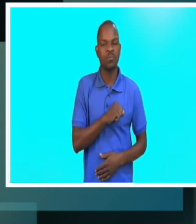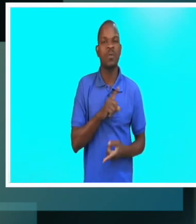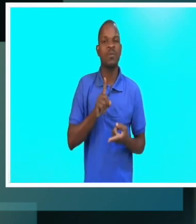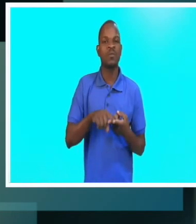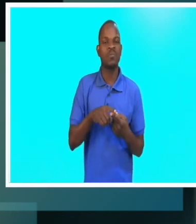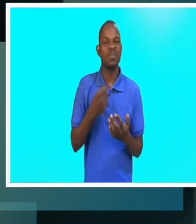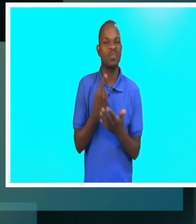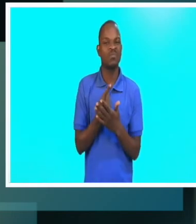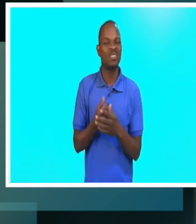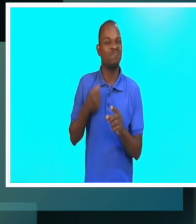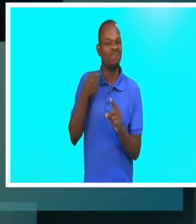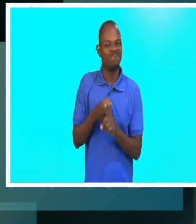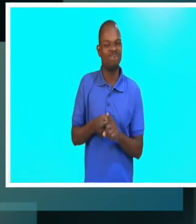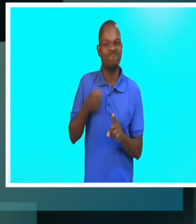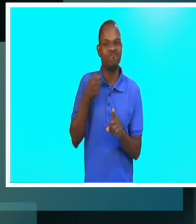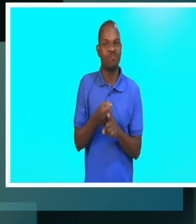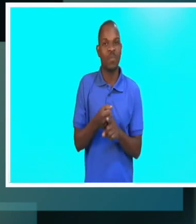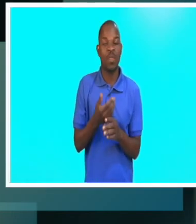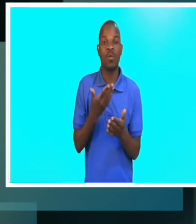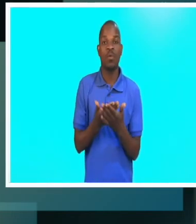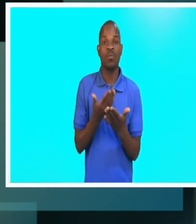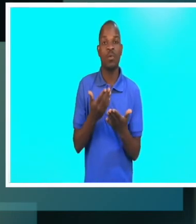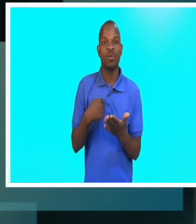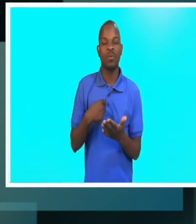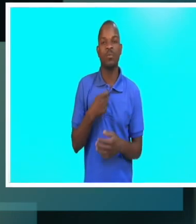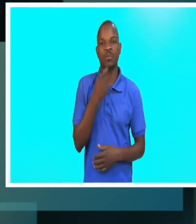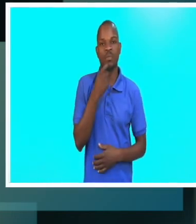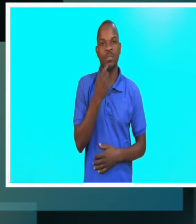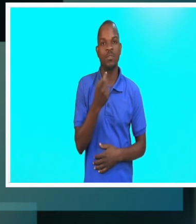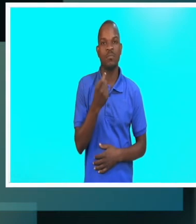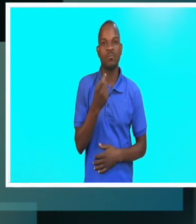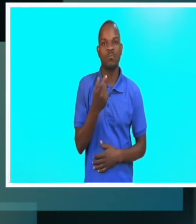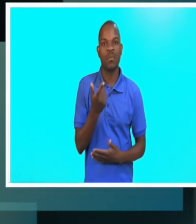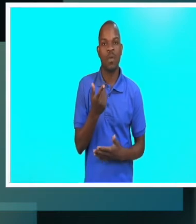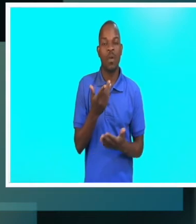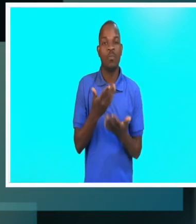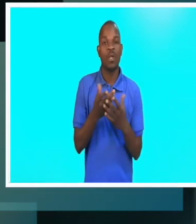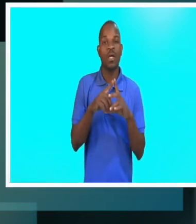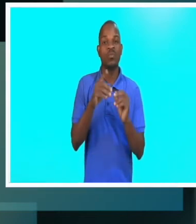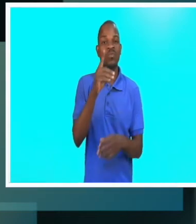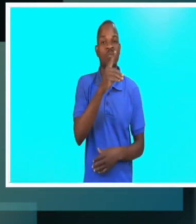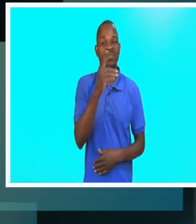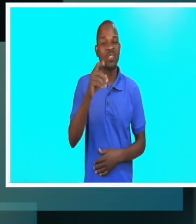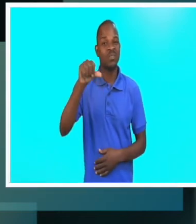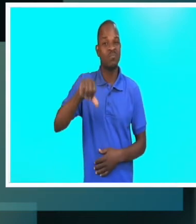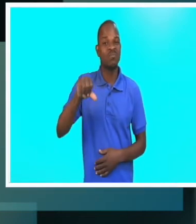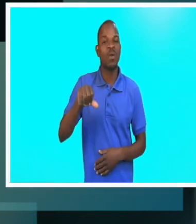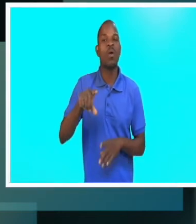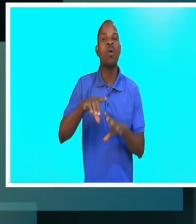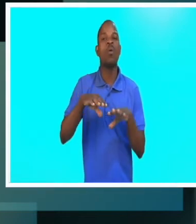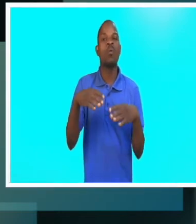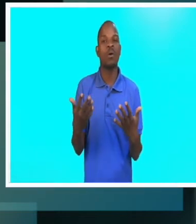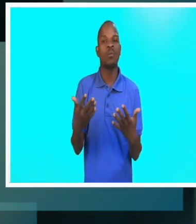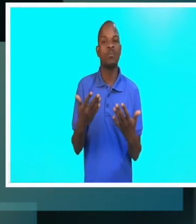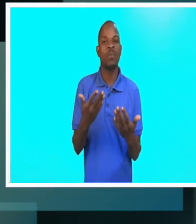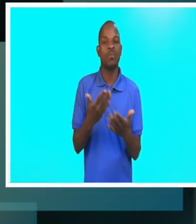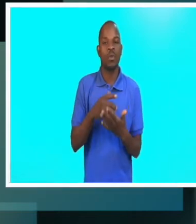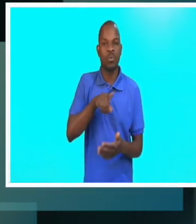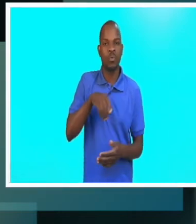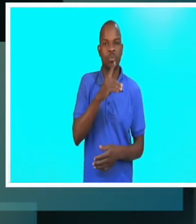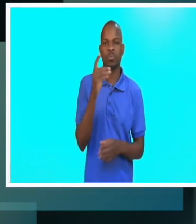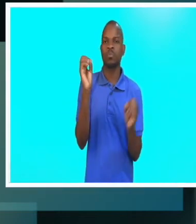lutem, porque para mim, eu costumo dizer, a pior deficiência, nós não somos deficientes,